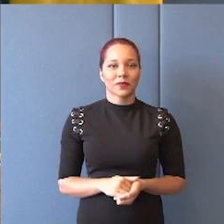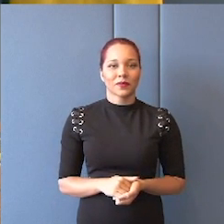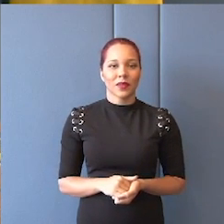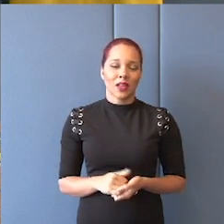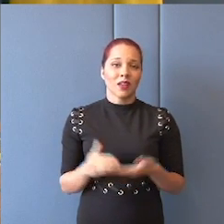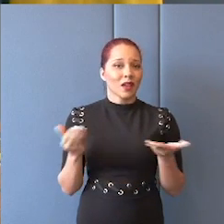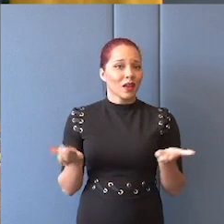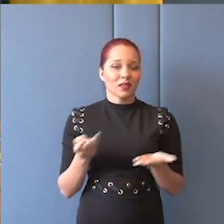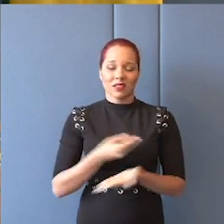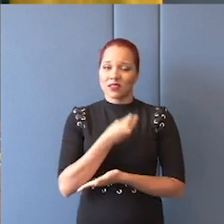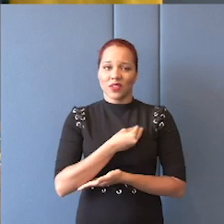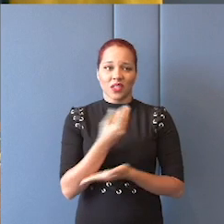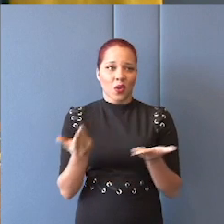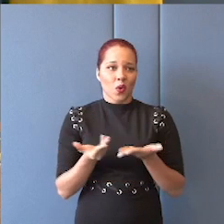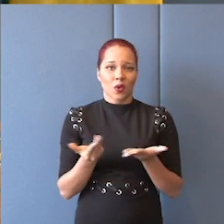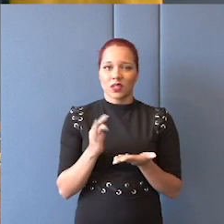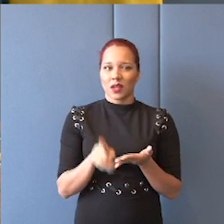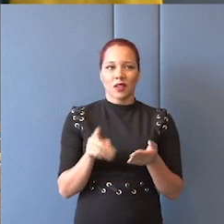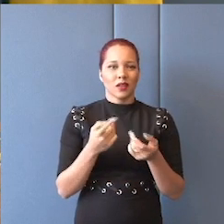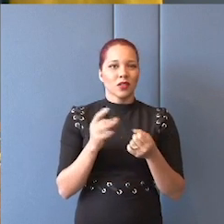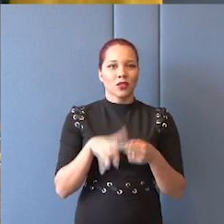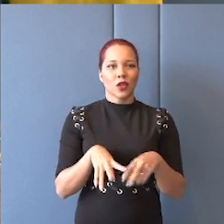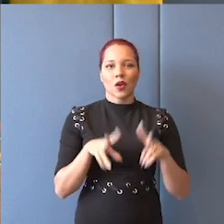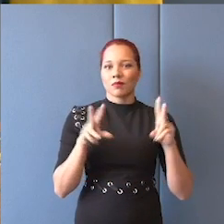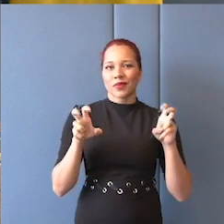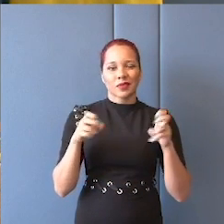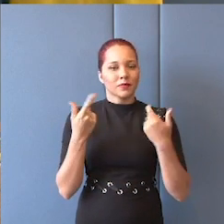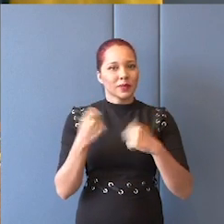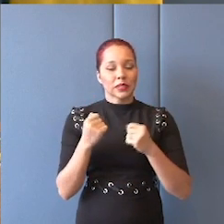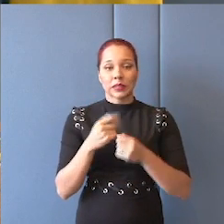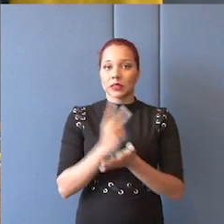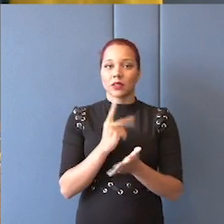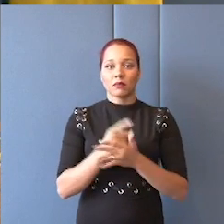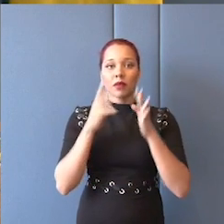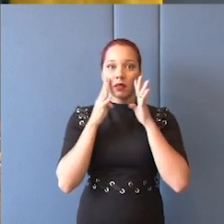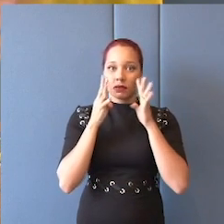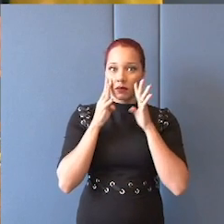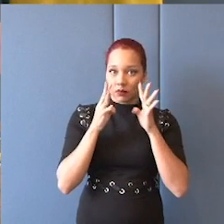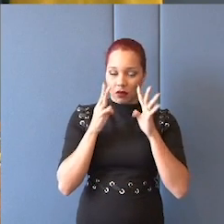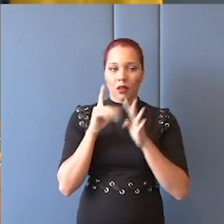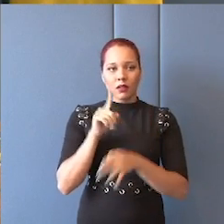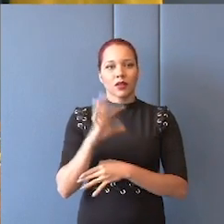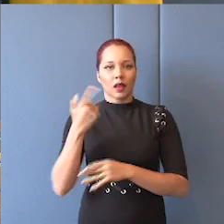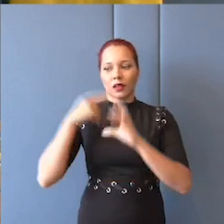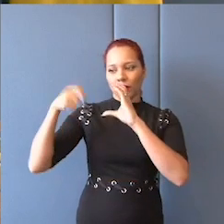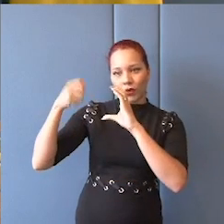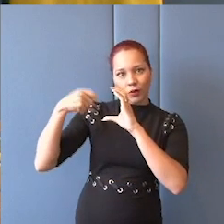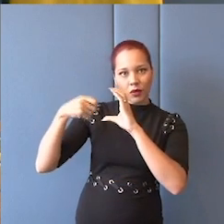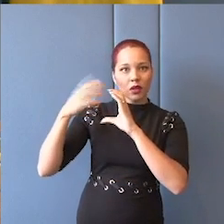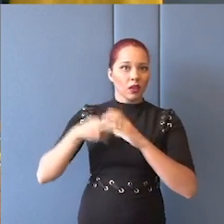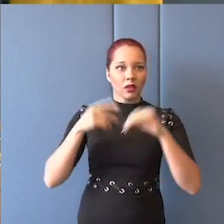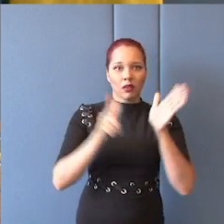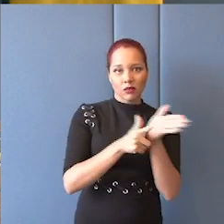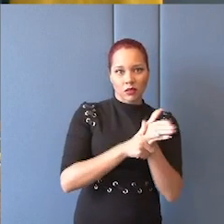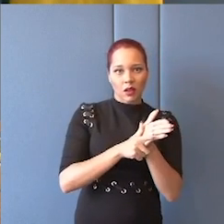é isso que nós estamos vivendo hoje também, isso é um parêntese, a gente tem que estar atento para isso, tem que estar atento para isso. Nesse caso, você tem o filme e você tem a manchete, ainda assim as pessoas